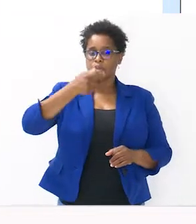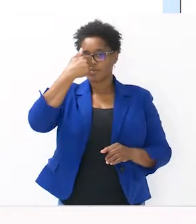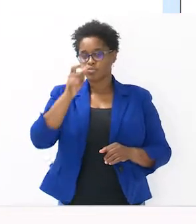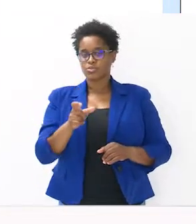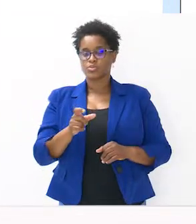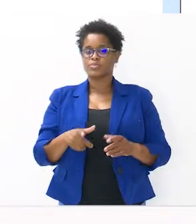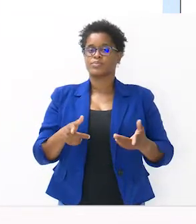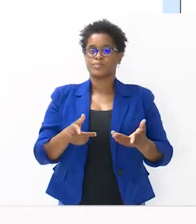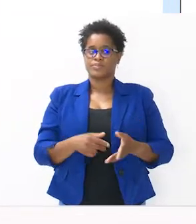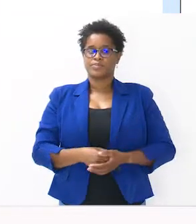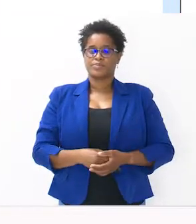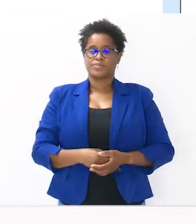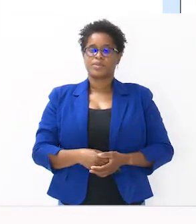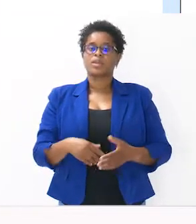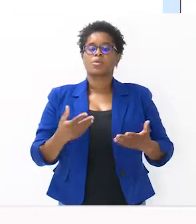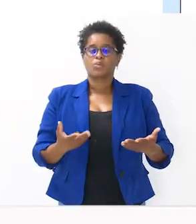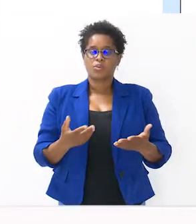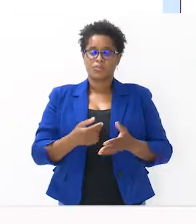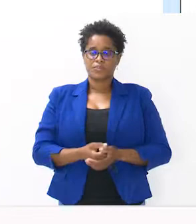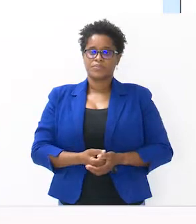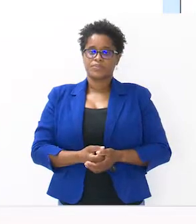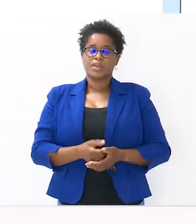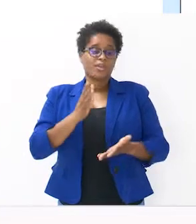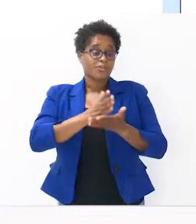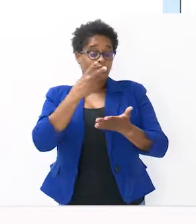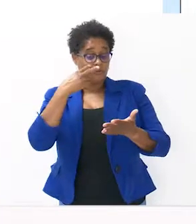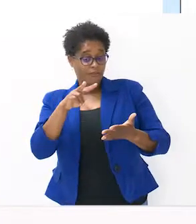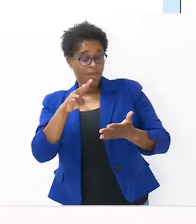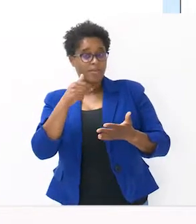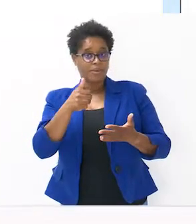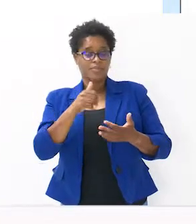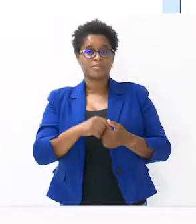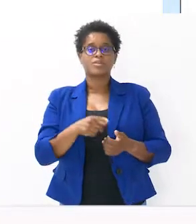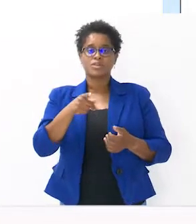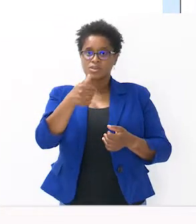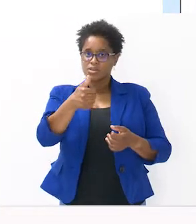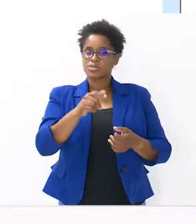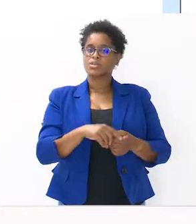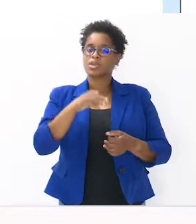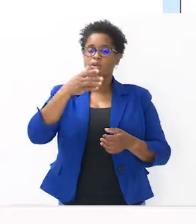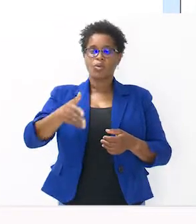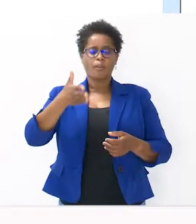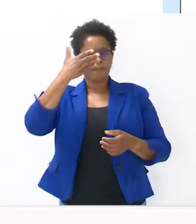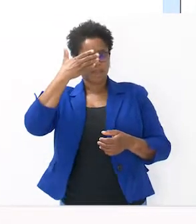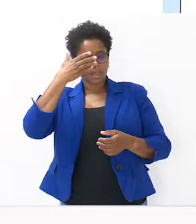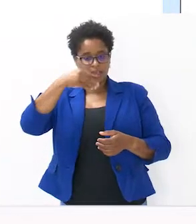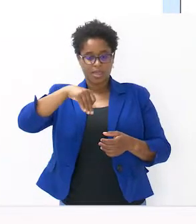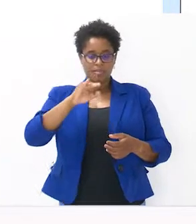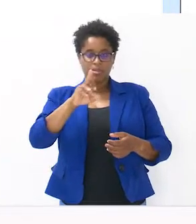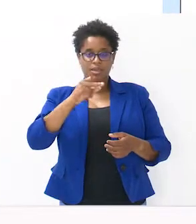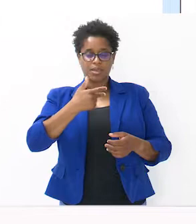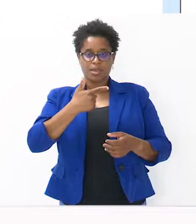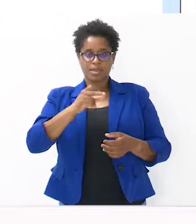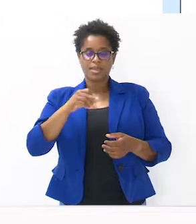personagem que é basta observarem bem. Isso é o pirata da perna de